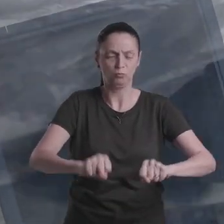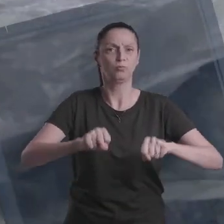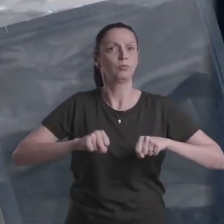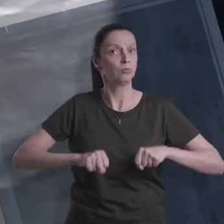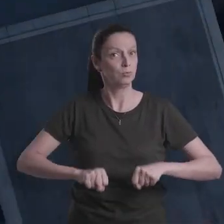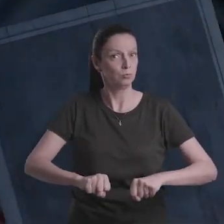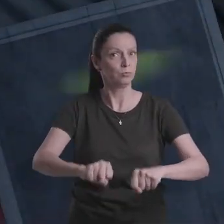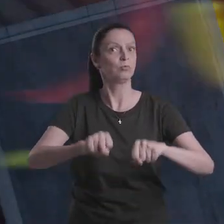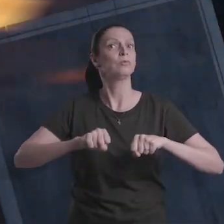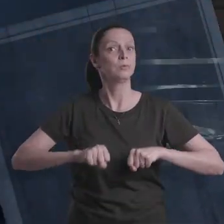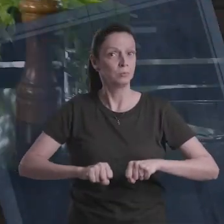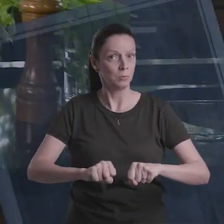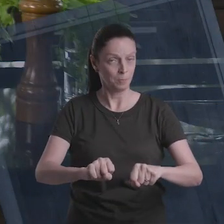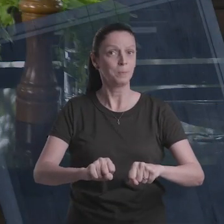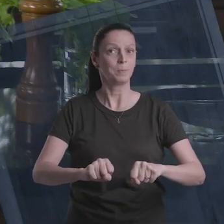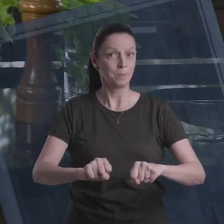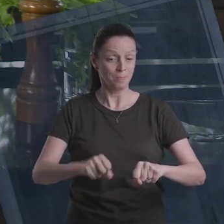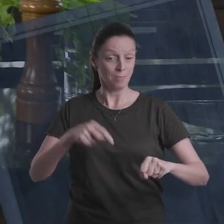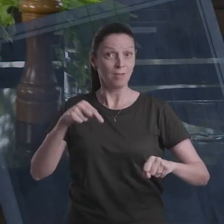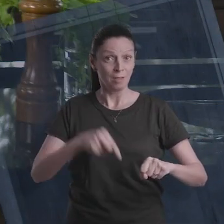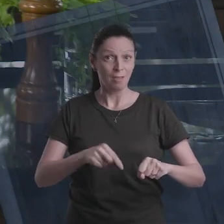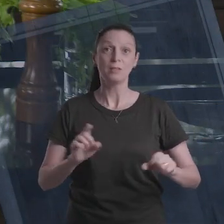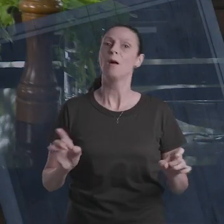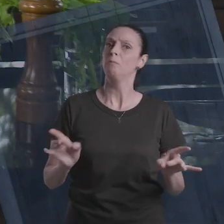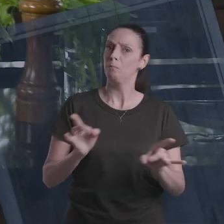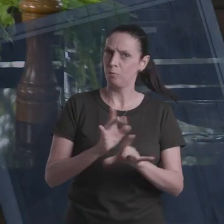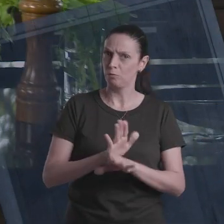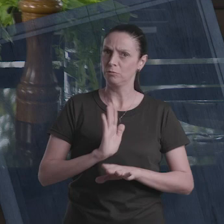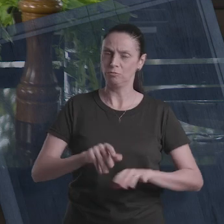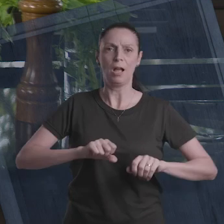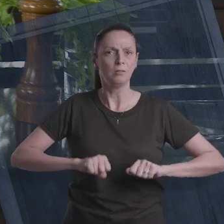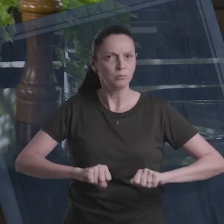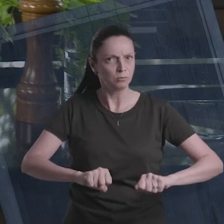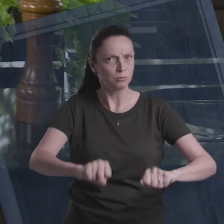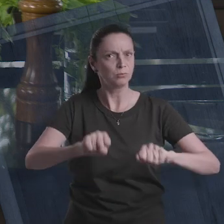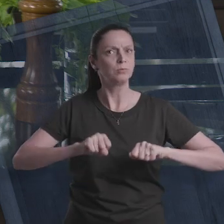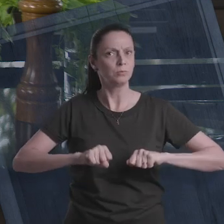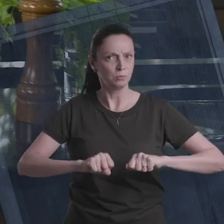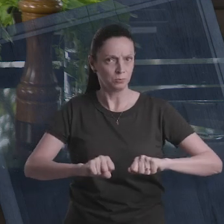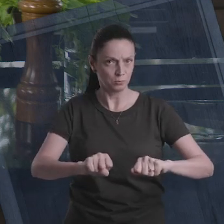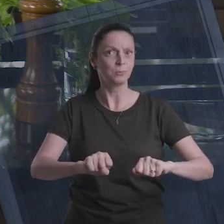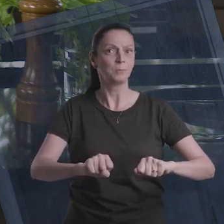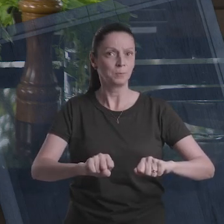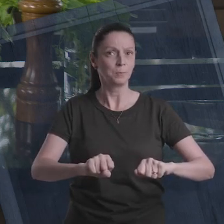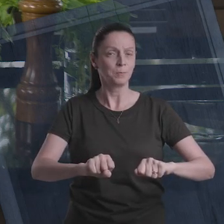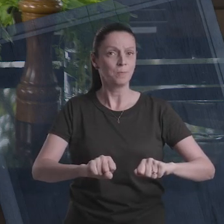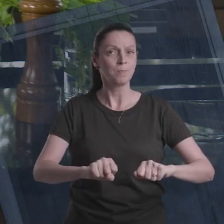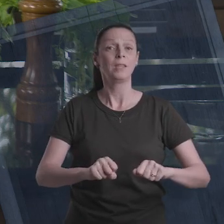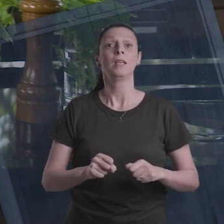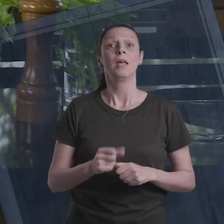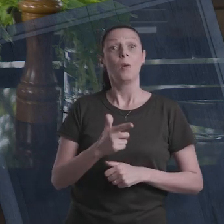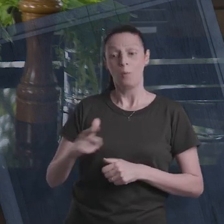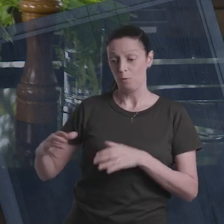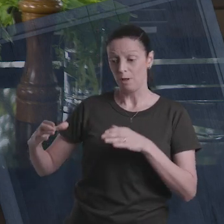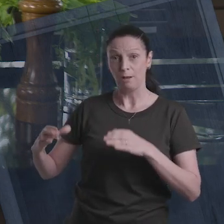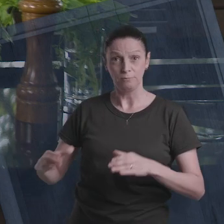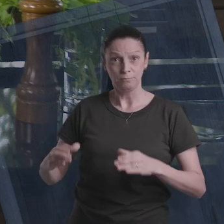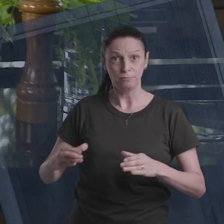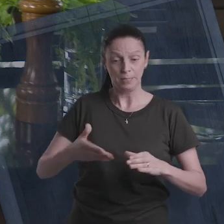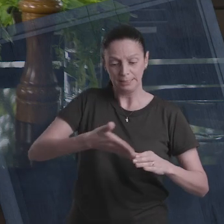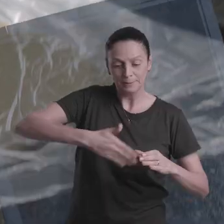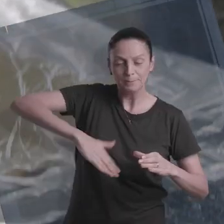abrir a nossa massa. Depois da nossa massa já esticada, vamos colocar numa forma de